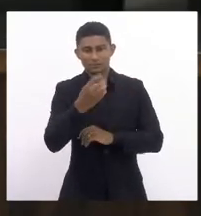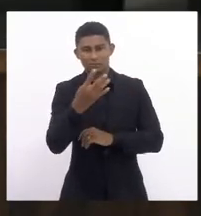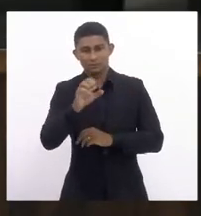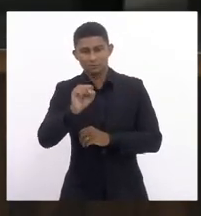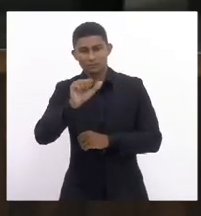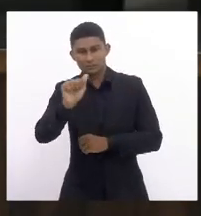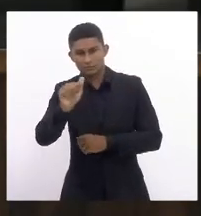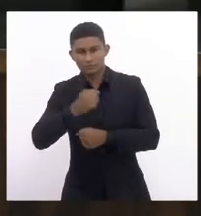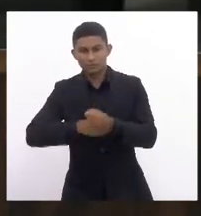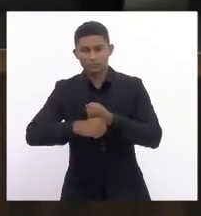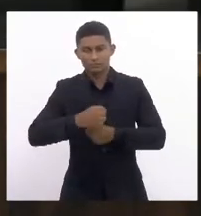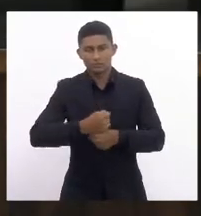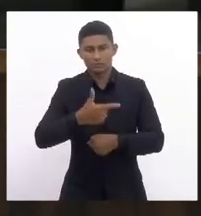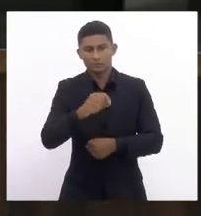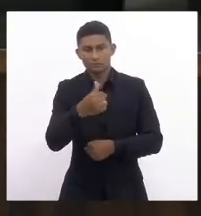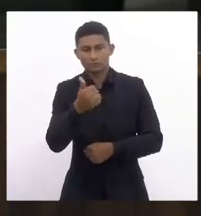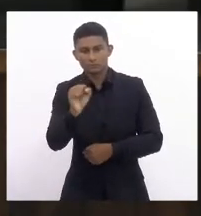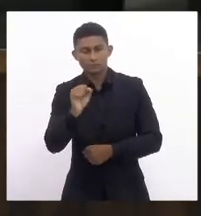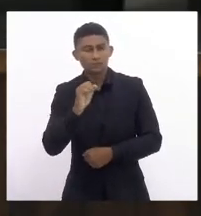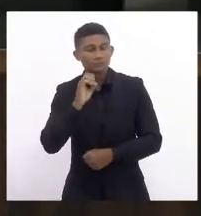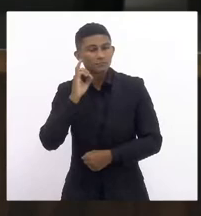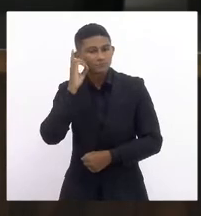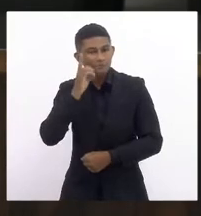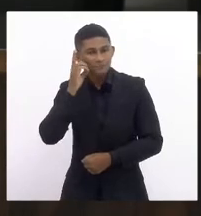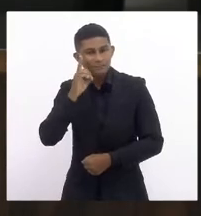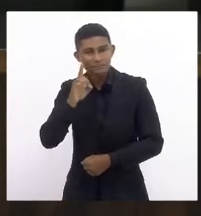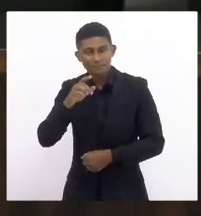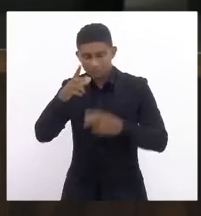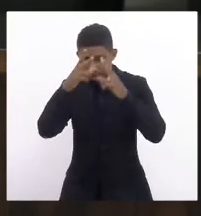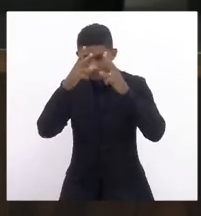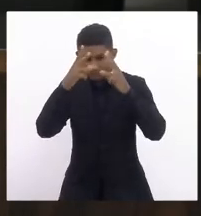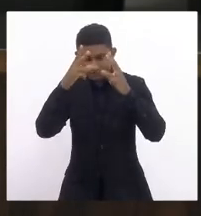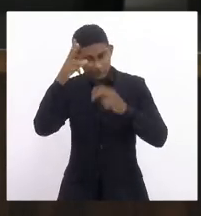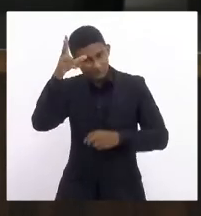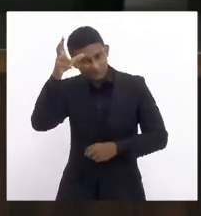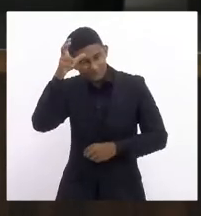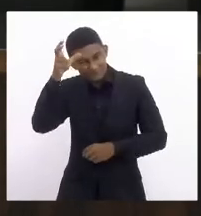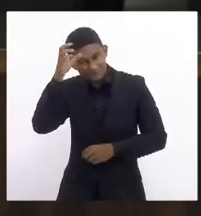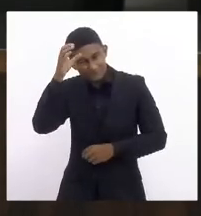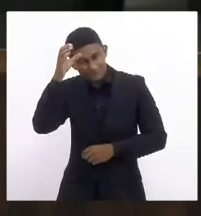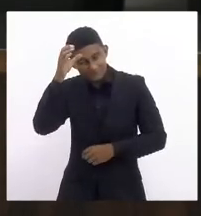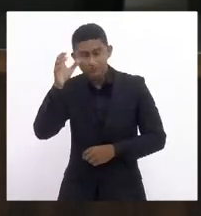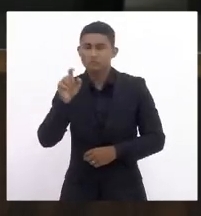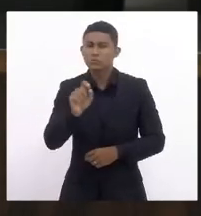3948-A/18, de autoria dos deputados Tia Ju e Valdec Carneiro, que dispõe sobre